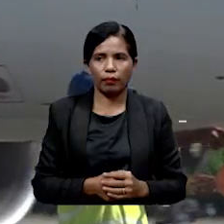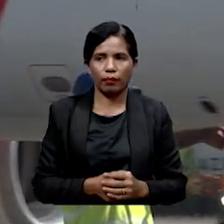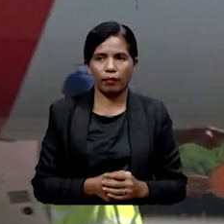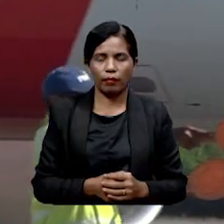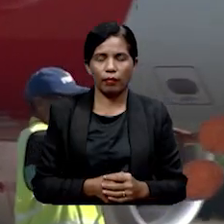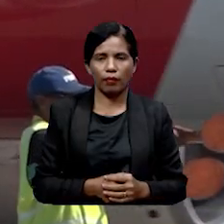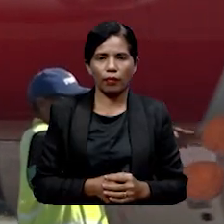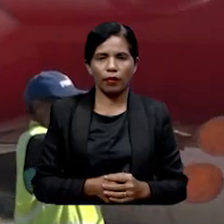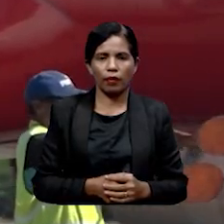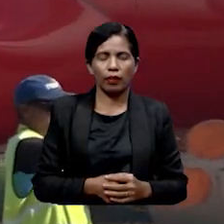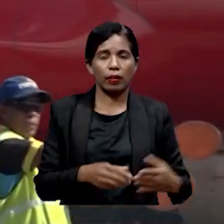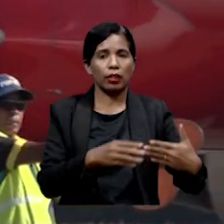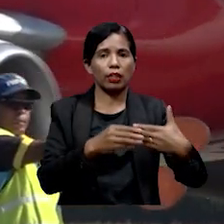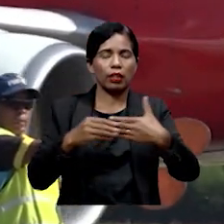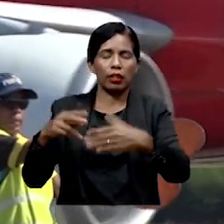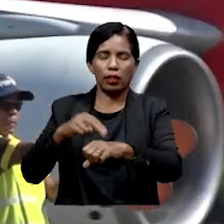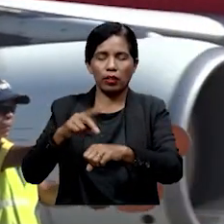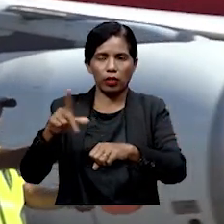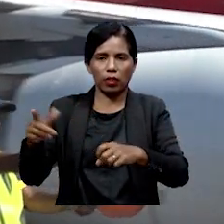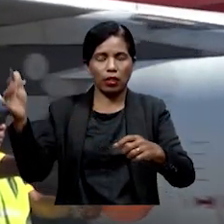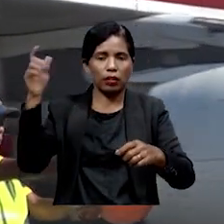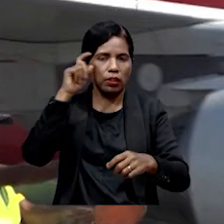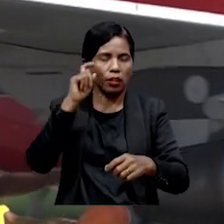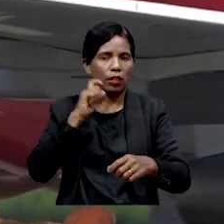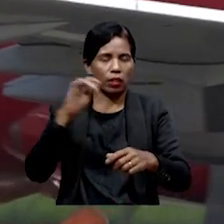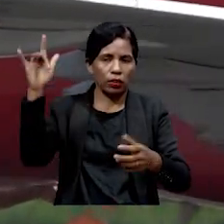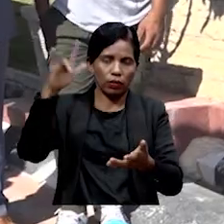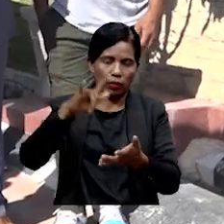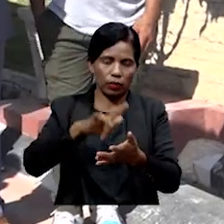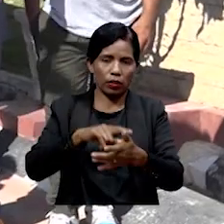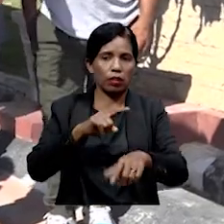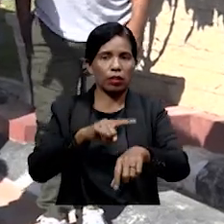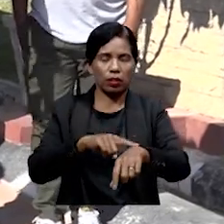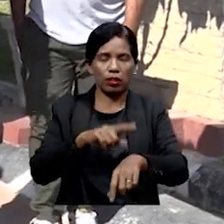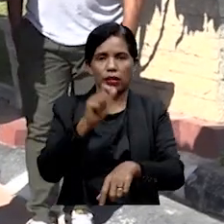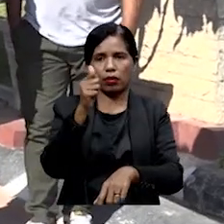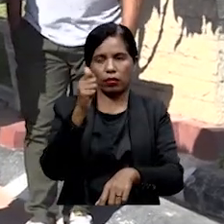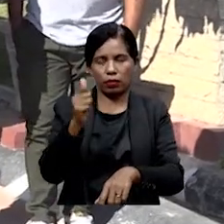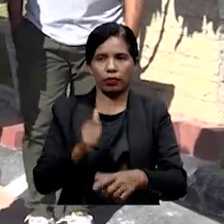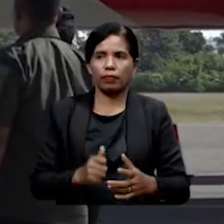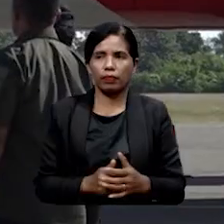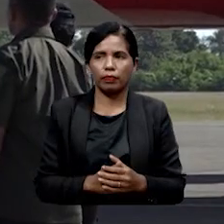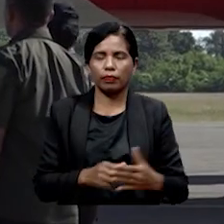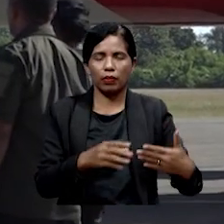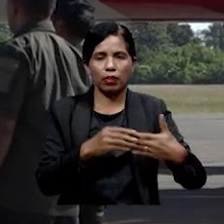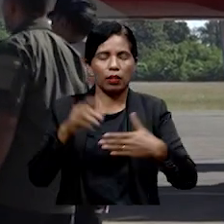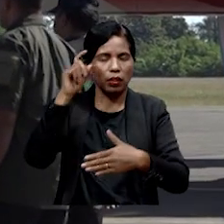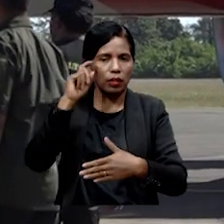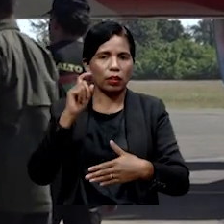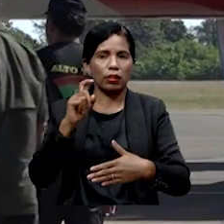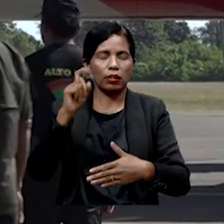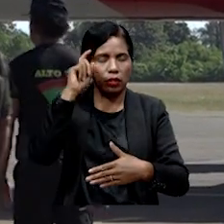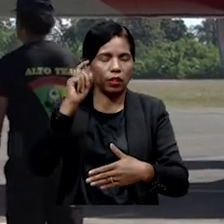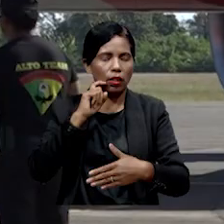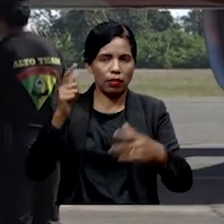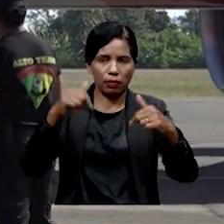Líder nasional neto iha aeroporto internasional Nicolau Lobato Comoro Dili, yaitu kusanululiu oras Timor-Leste. Líder nasional ne hahu arangka barai